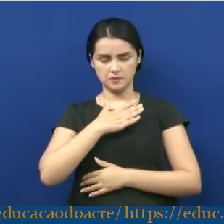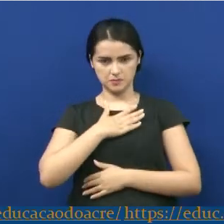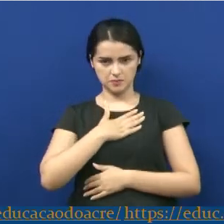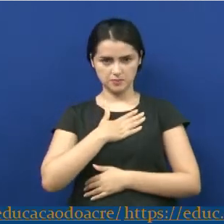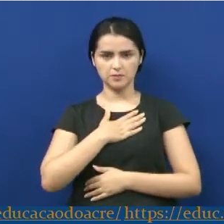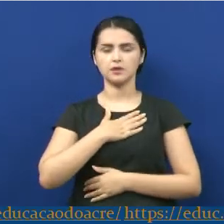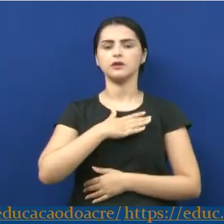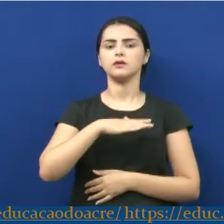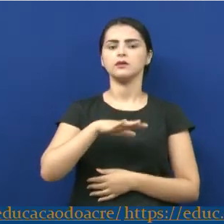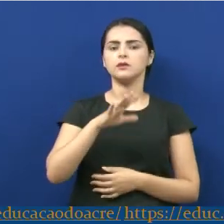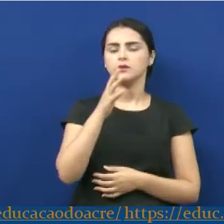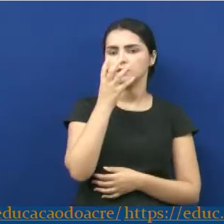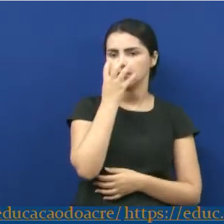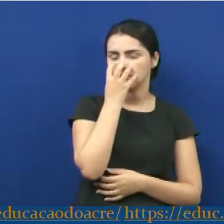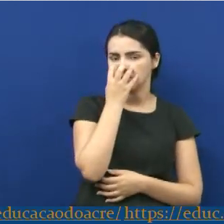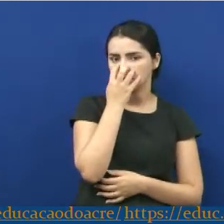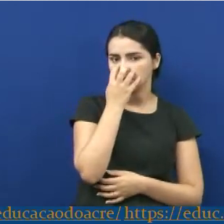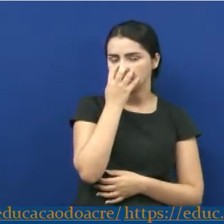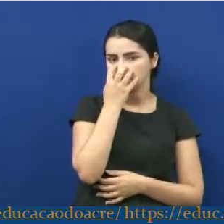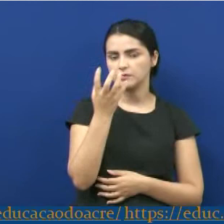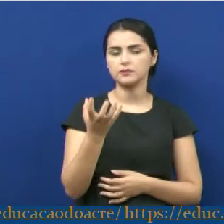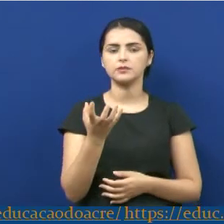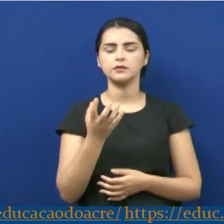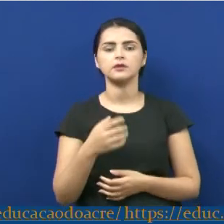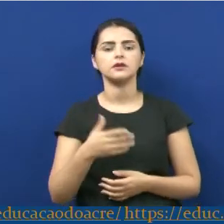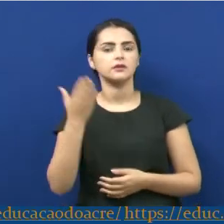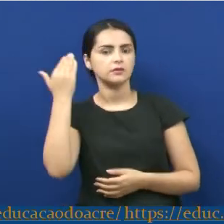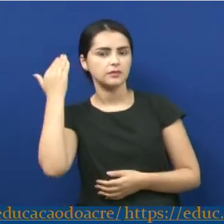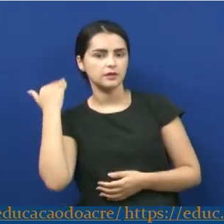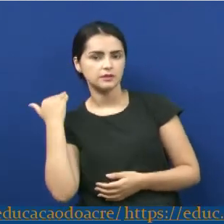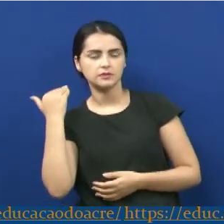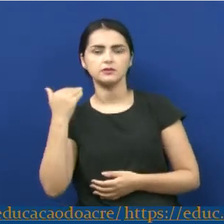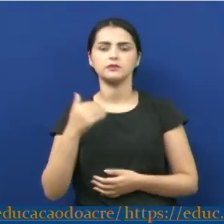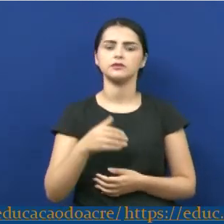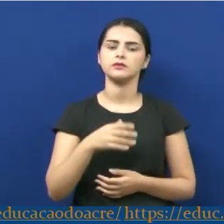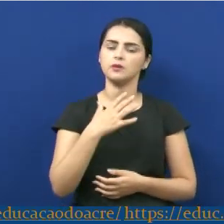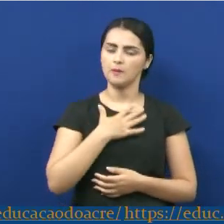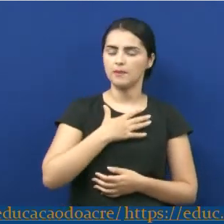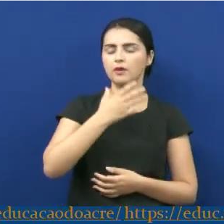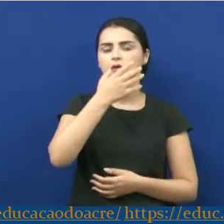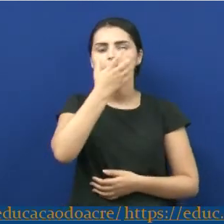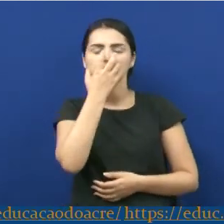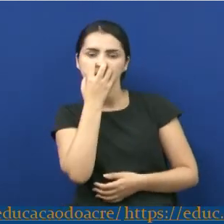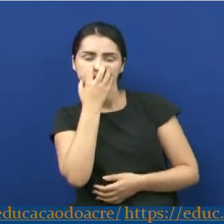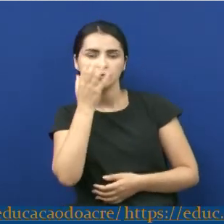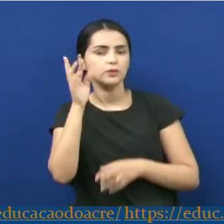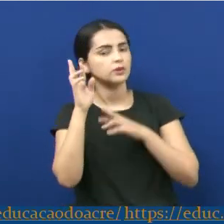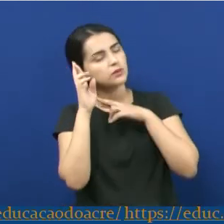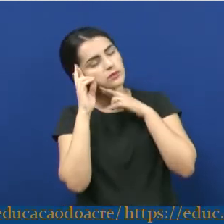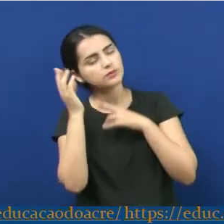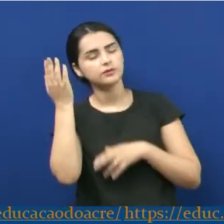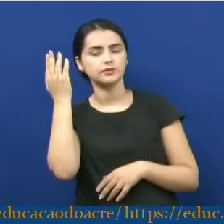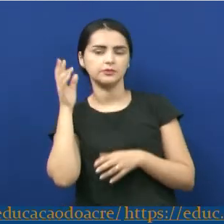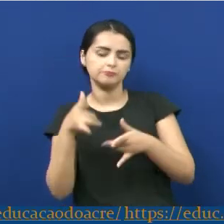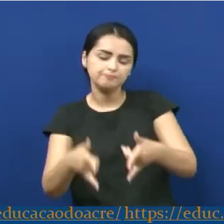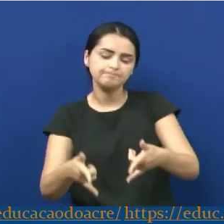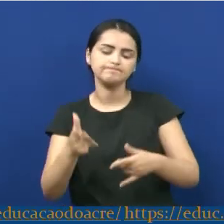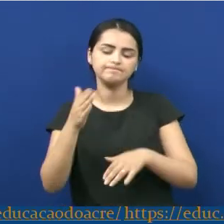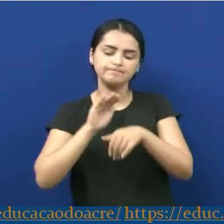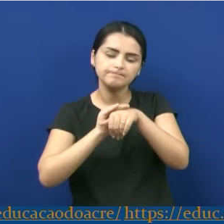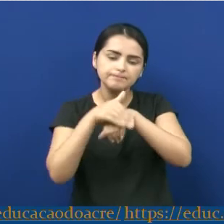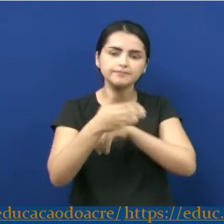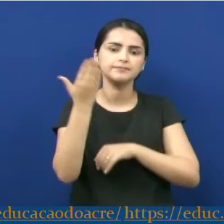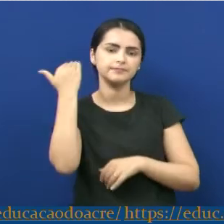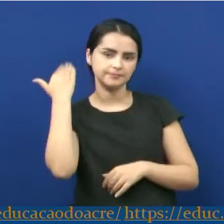slept, que é o passado de sleep, on my bed last night. Meu cachorro dormiu na cama na noite passada. Segundo